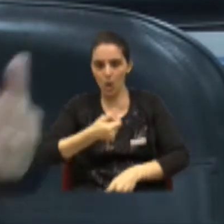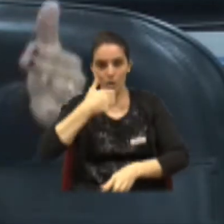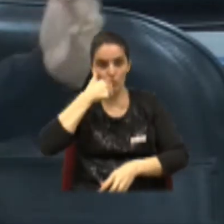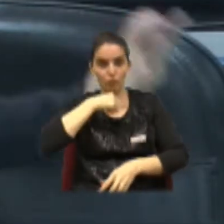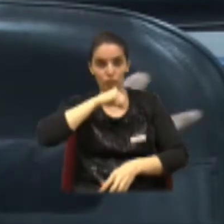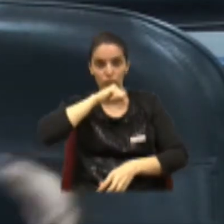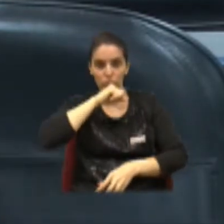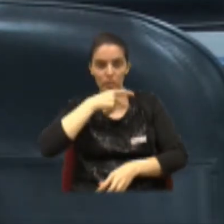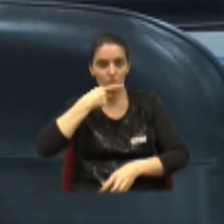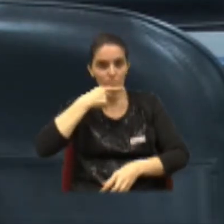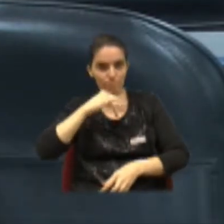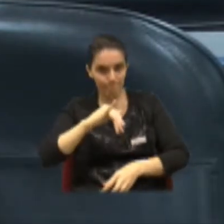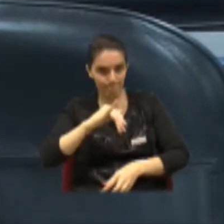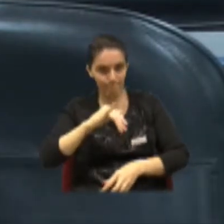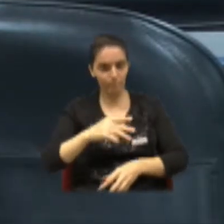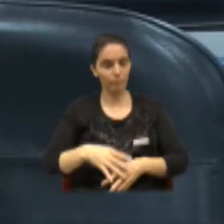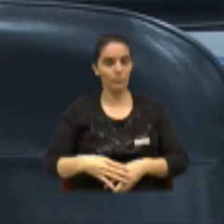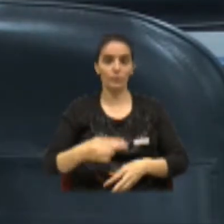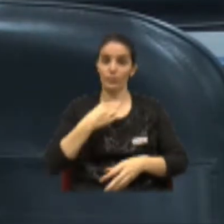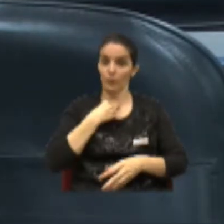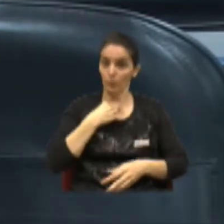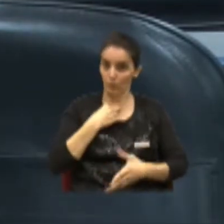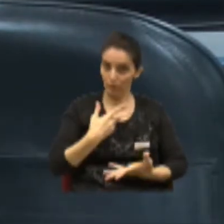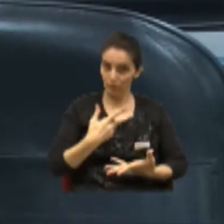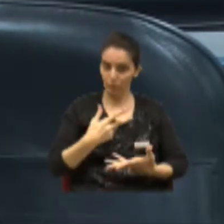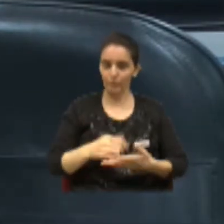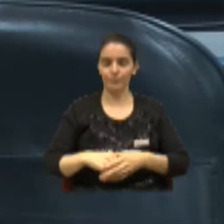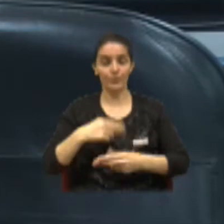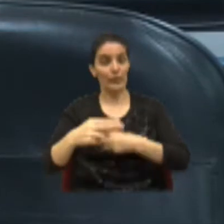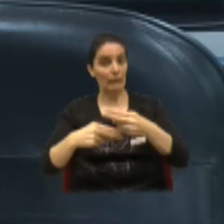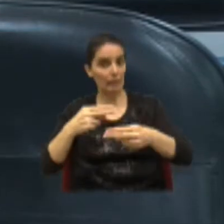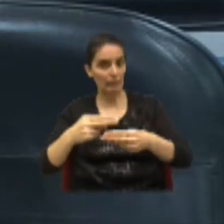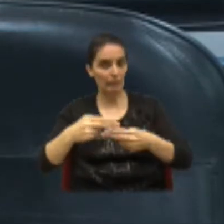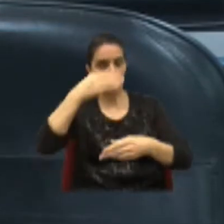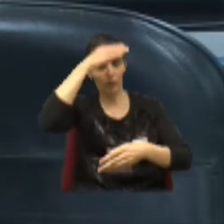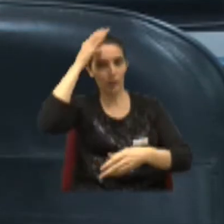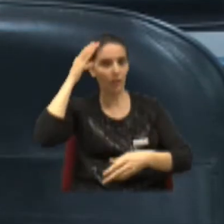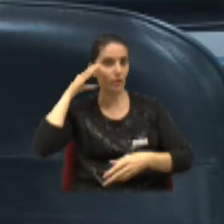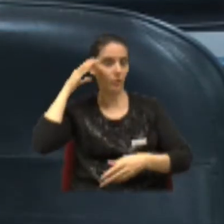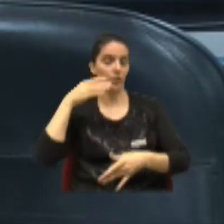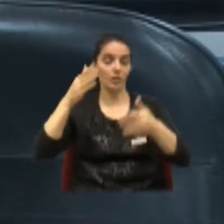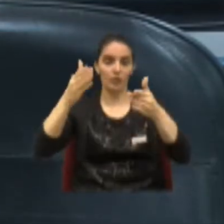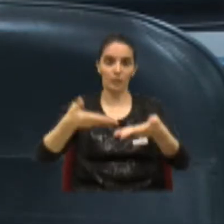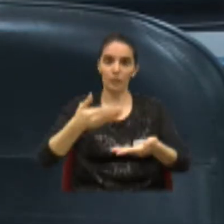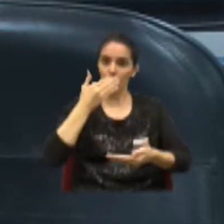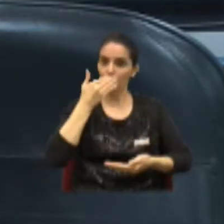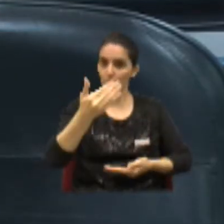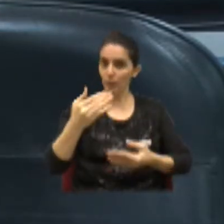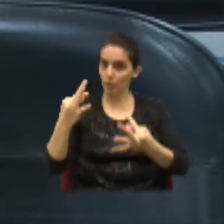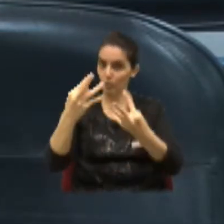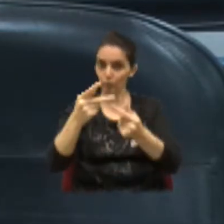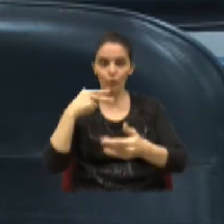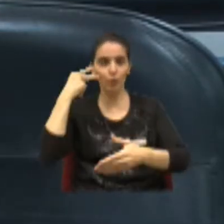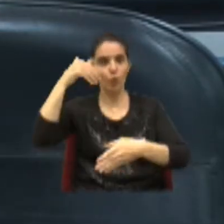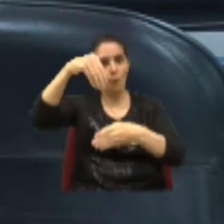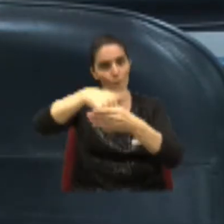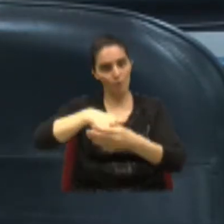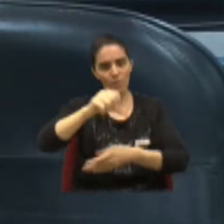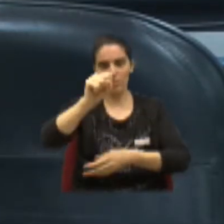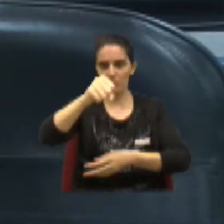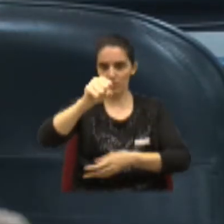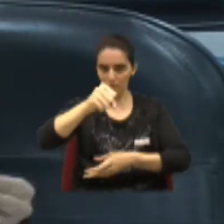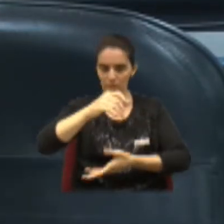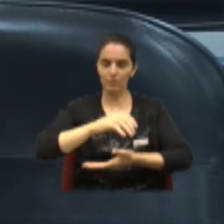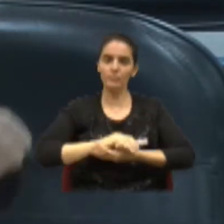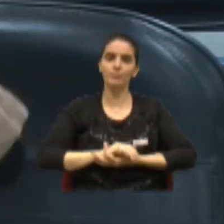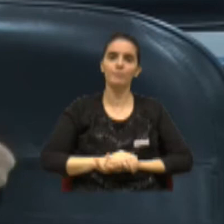também para a sociedade. Por essa razão, peço a todos os colegas que votem favoravelmente a